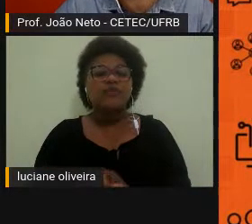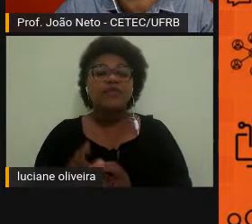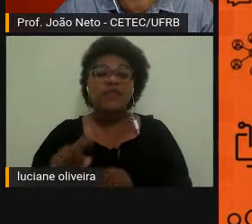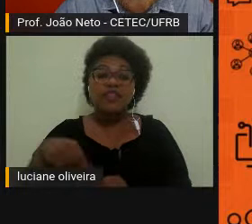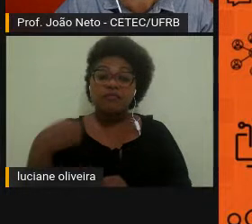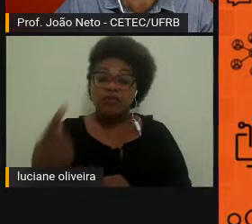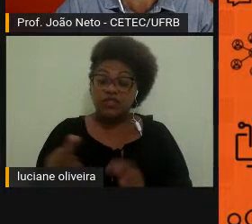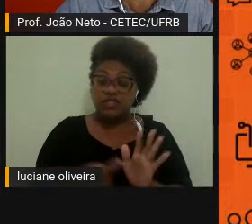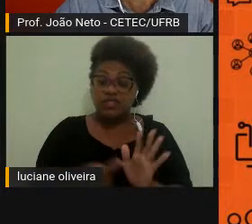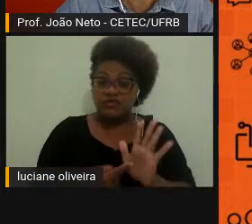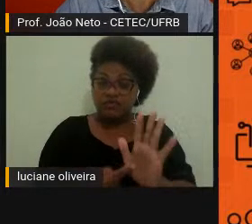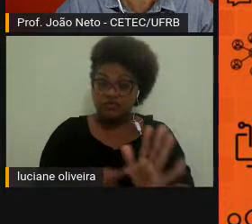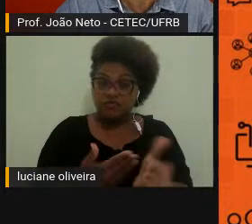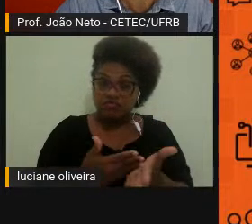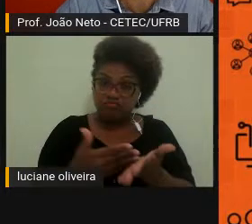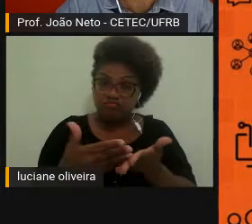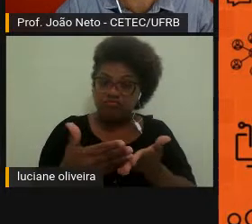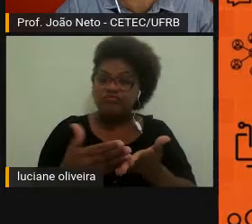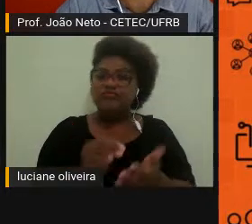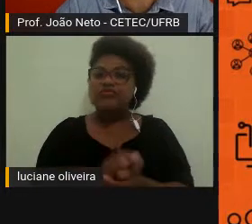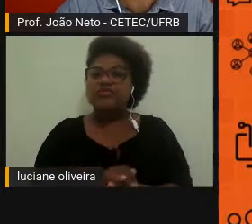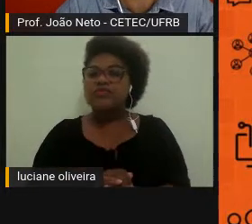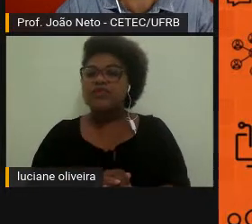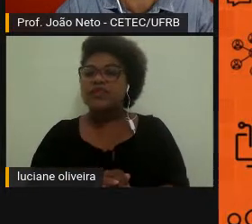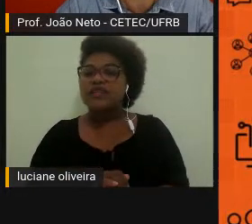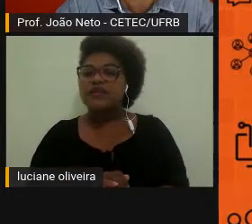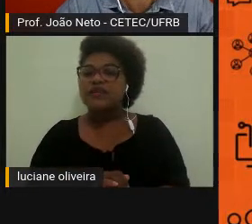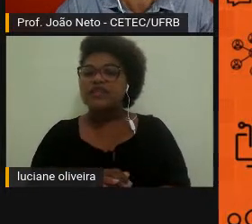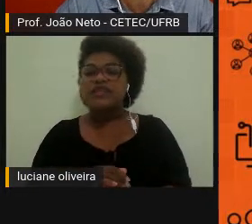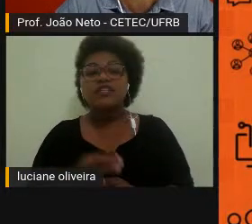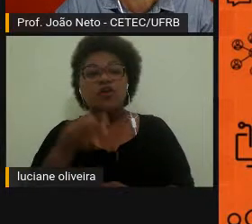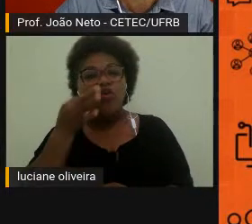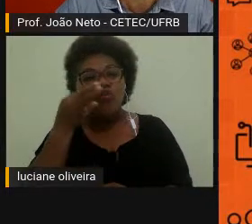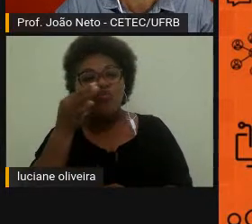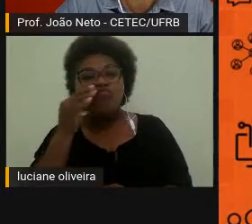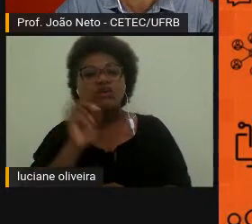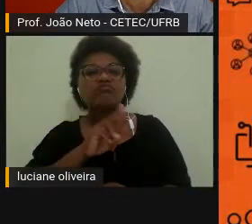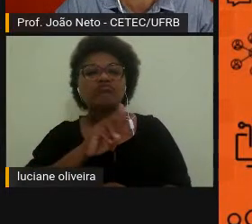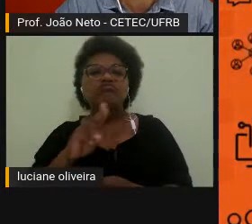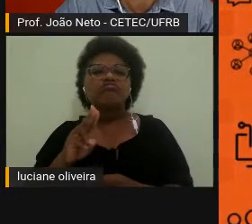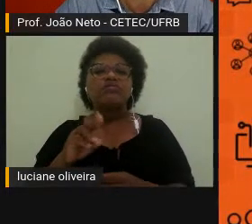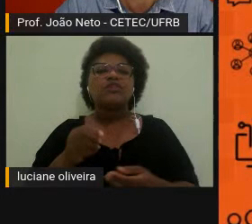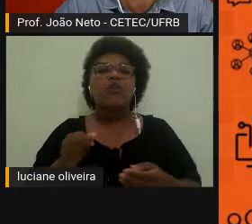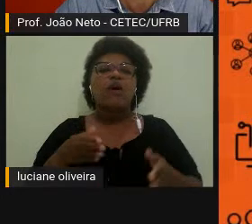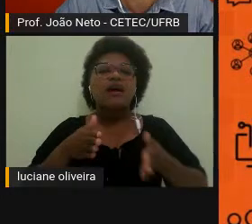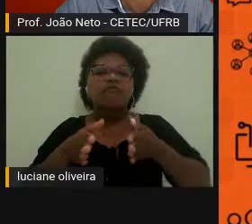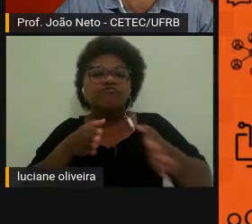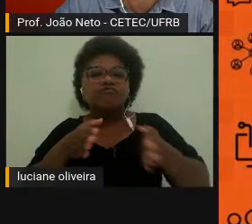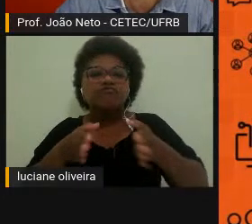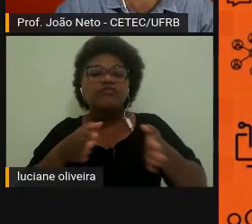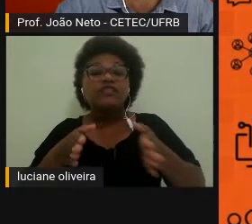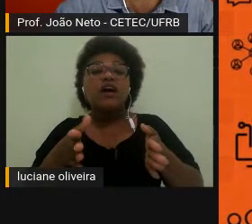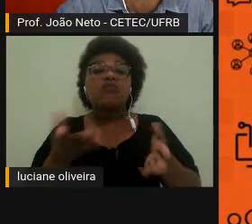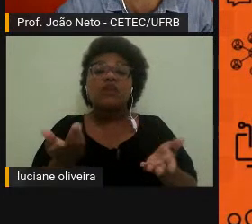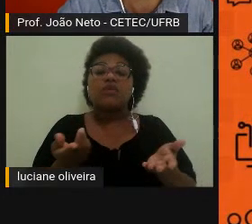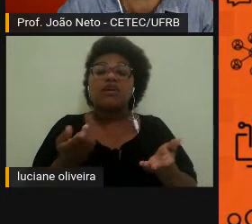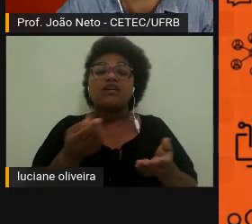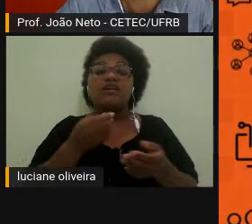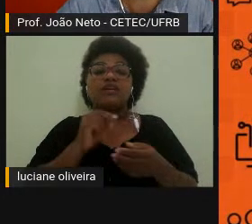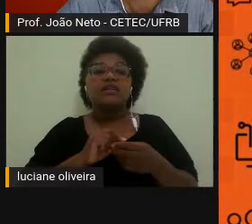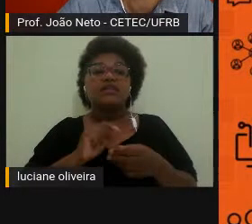introdução trazendo a uma definição para a sensibilidade uma sensibilidade à refere-se à possibilidade